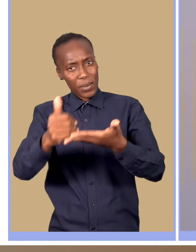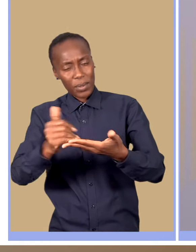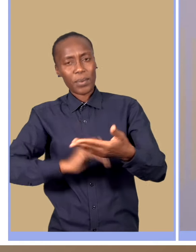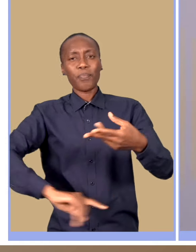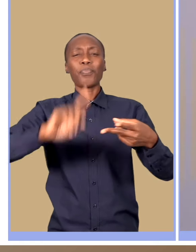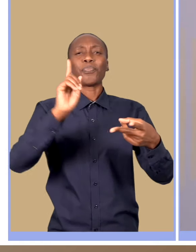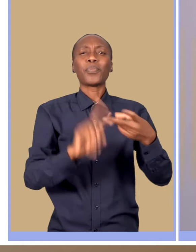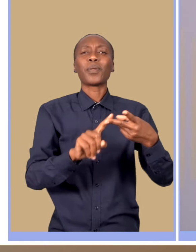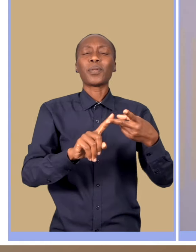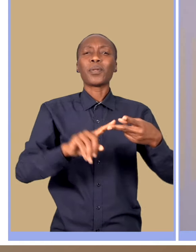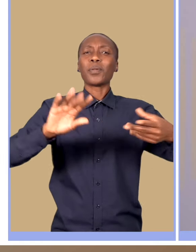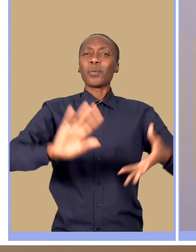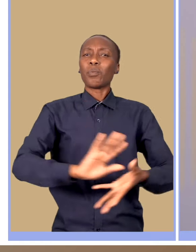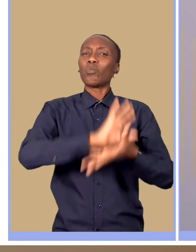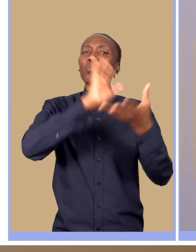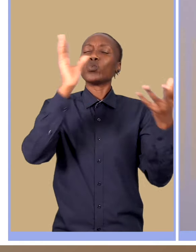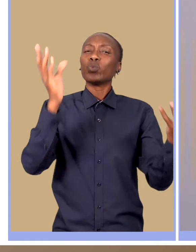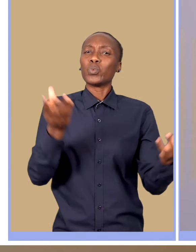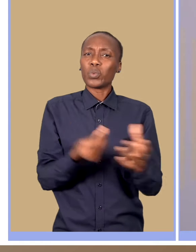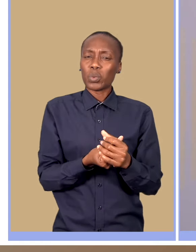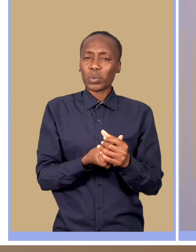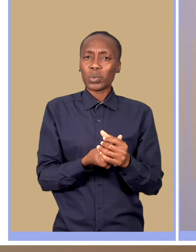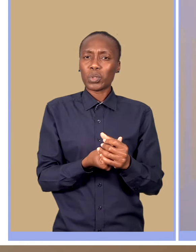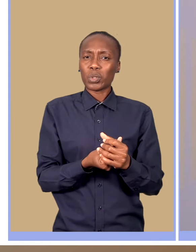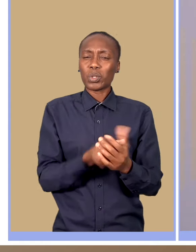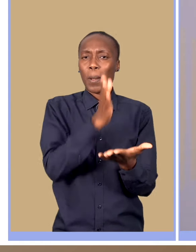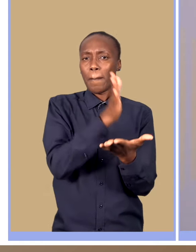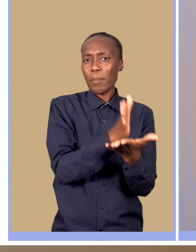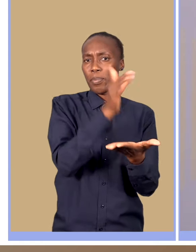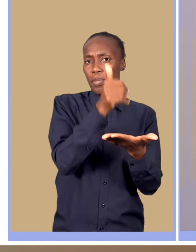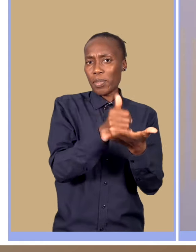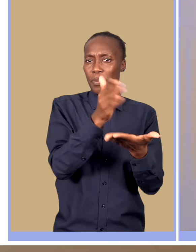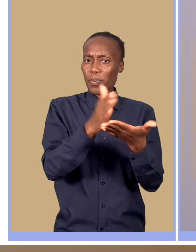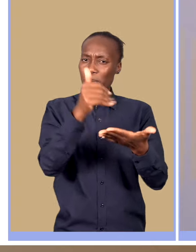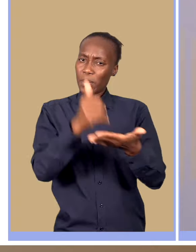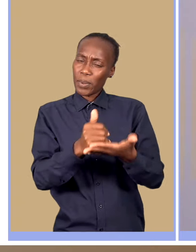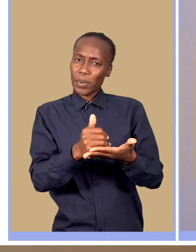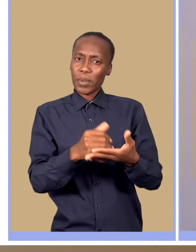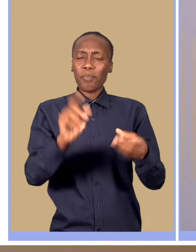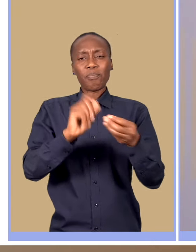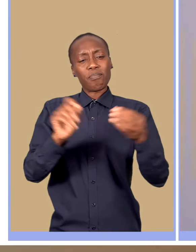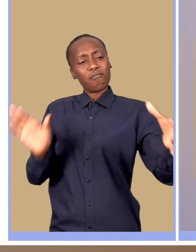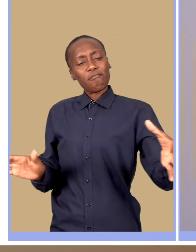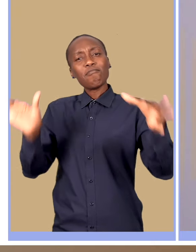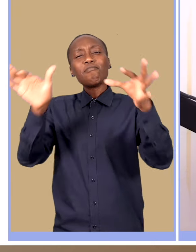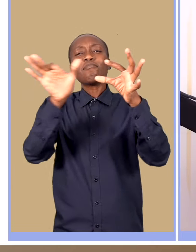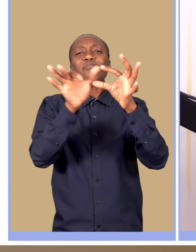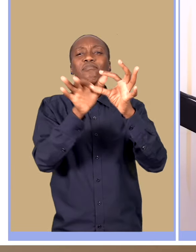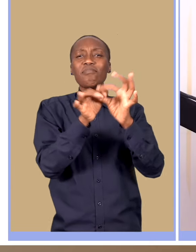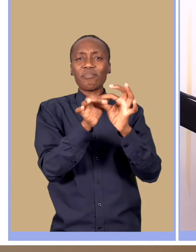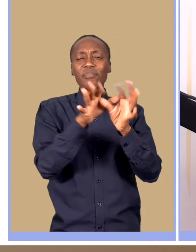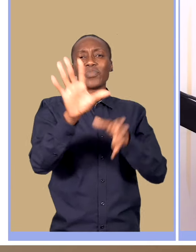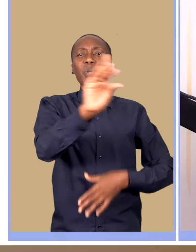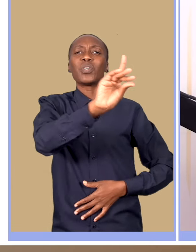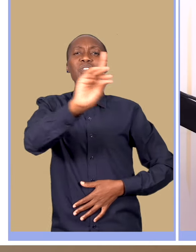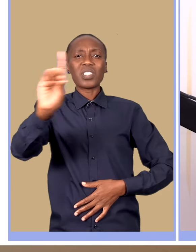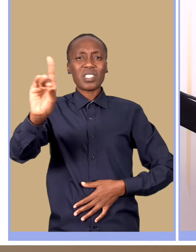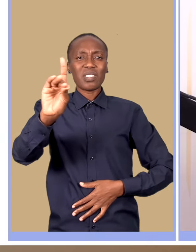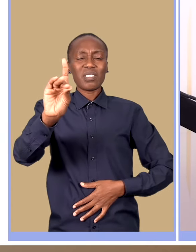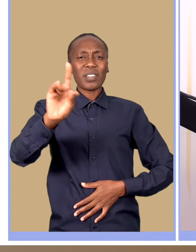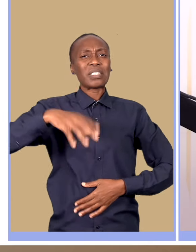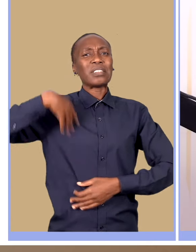para todos os possíveis setores acomodarem muito bem esta questão da